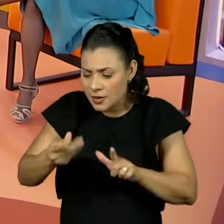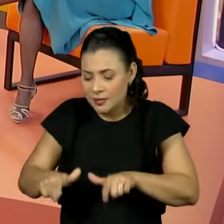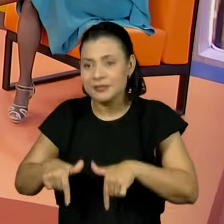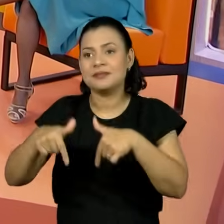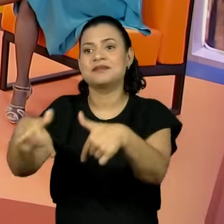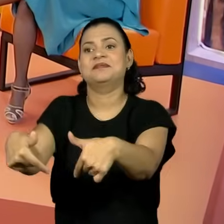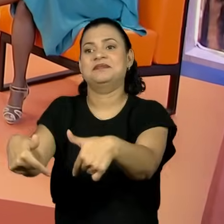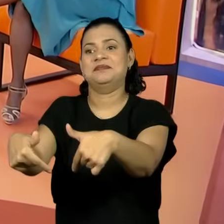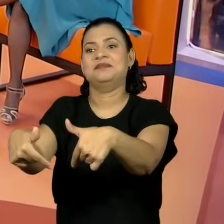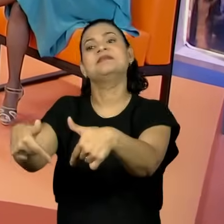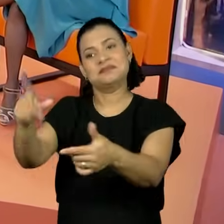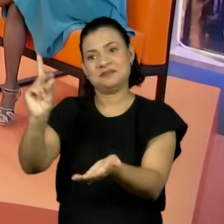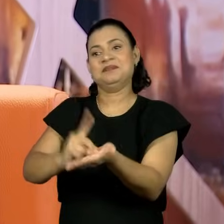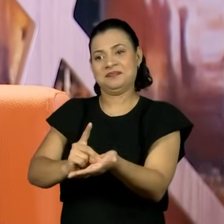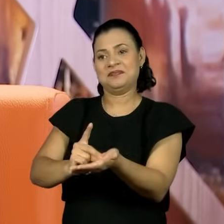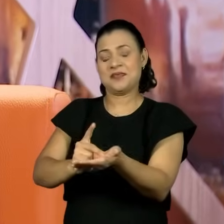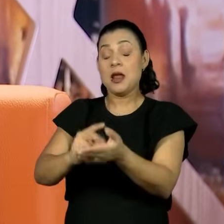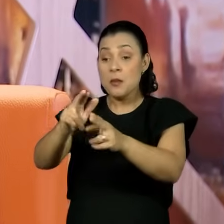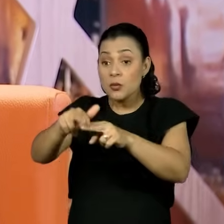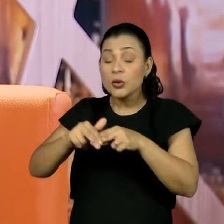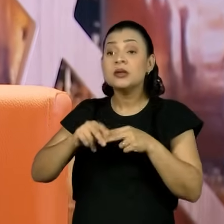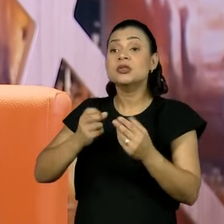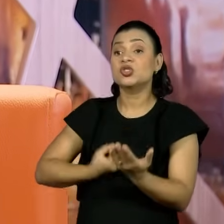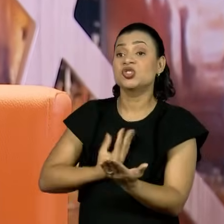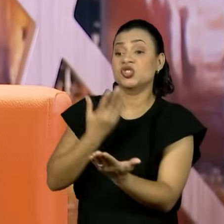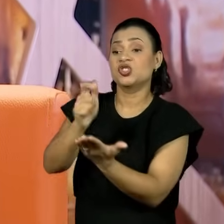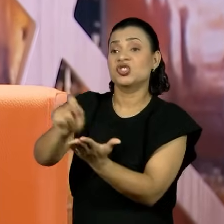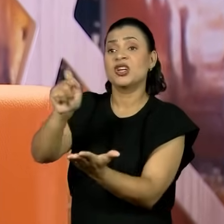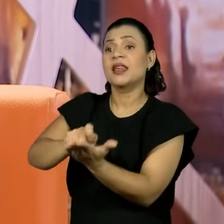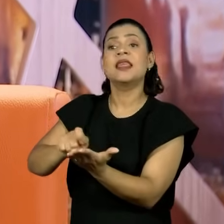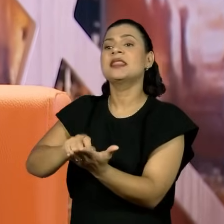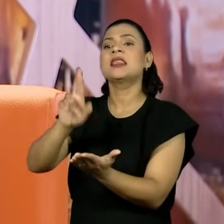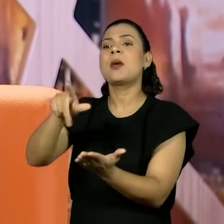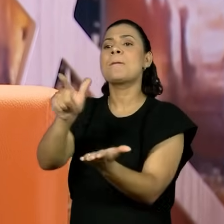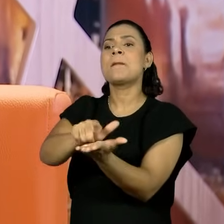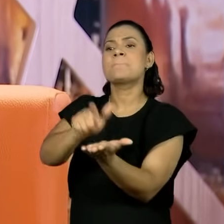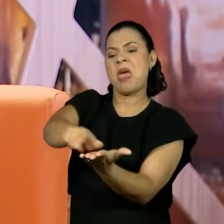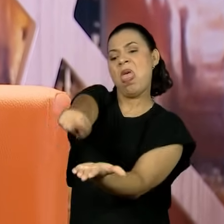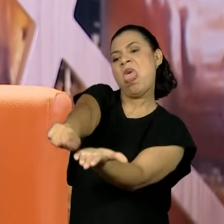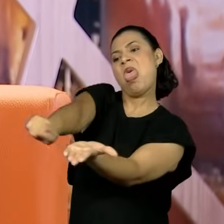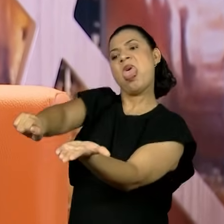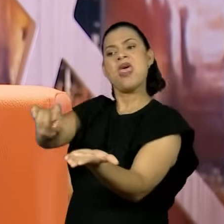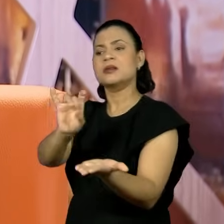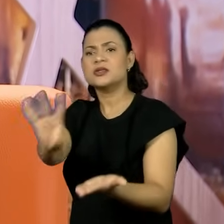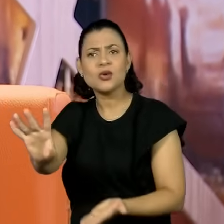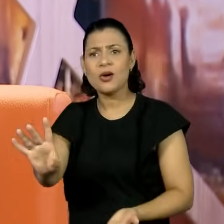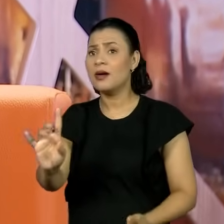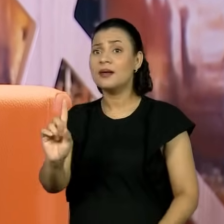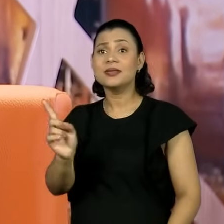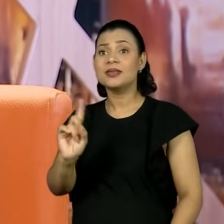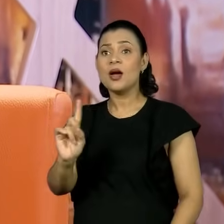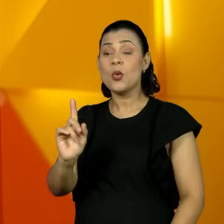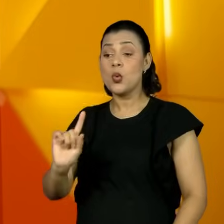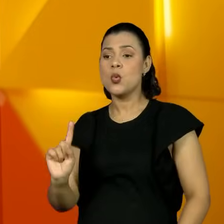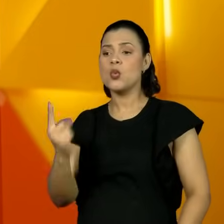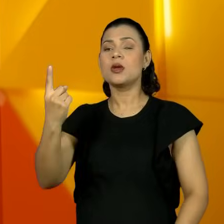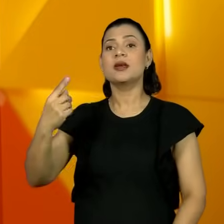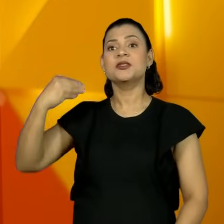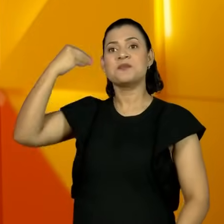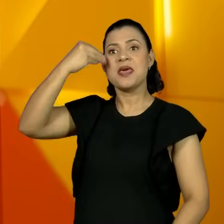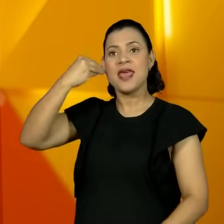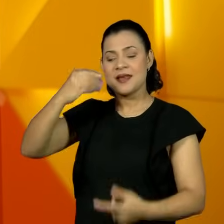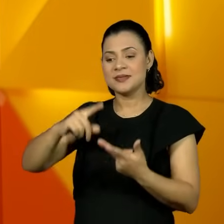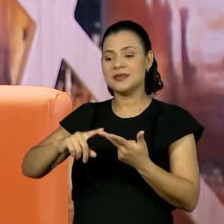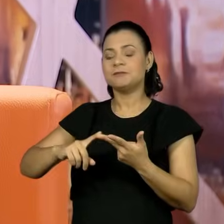computador. Sim. A escrita é você se inscrever no mundo a partir de um arranjo que é único. E a As própria suas Conceição fala ali experiências, não